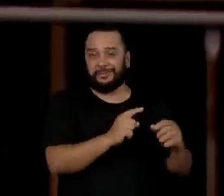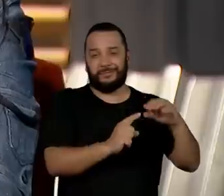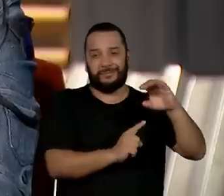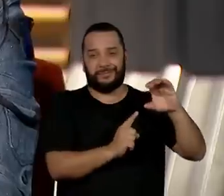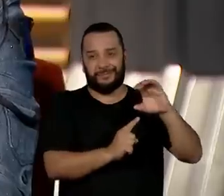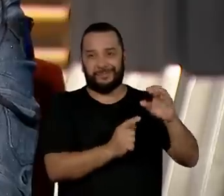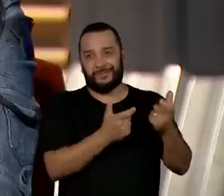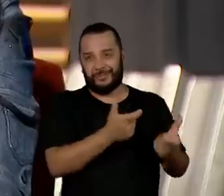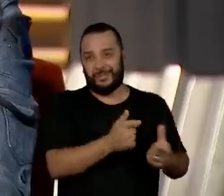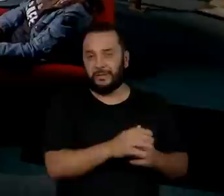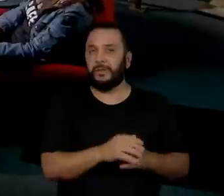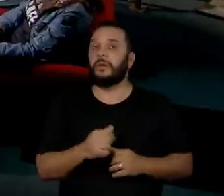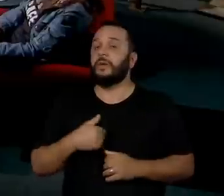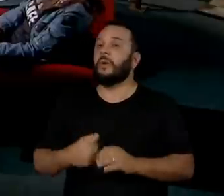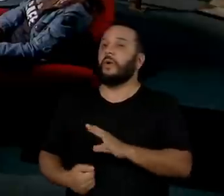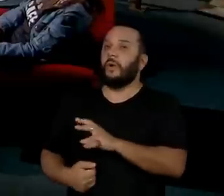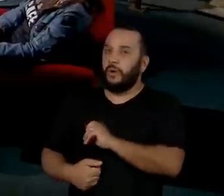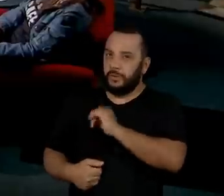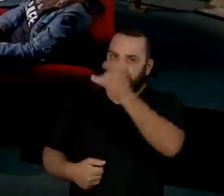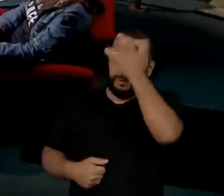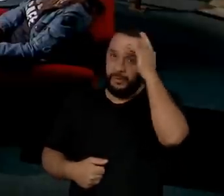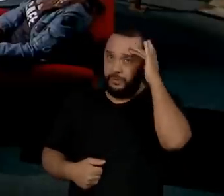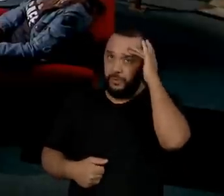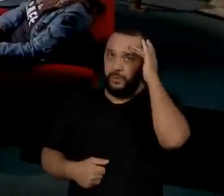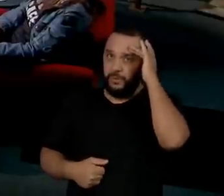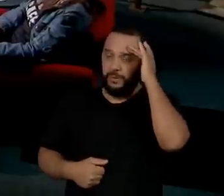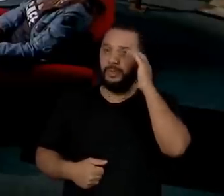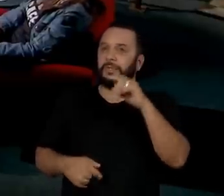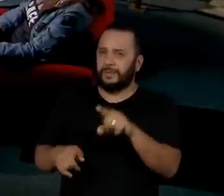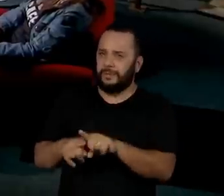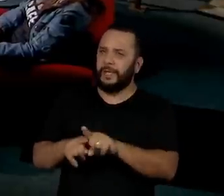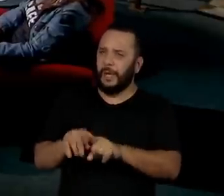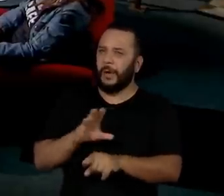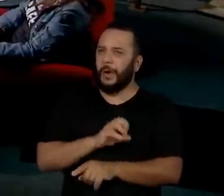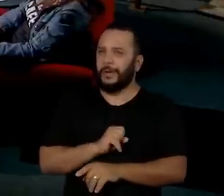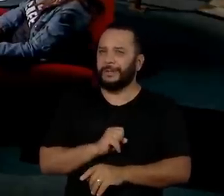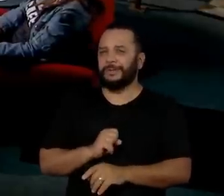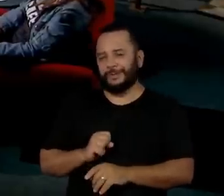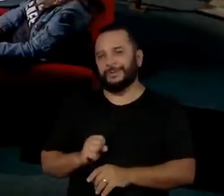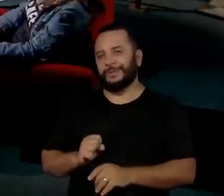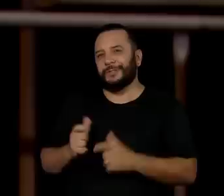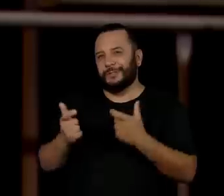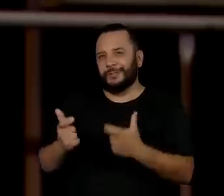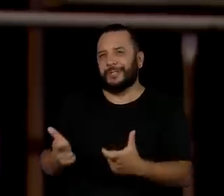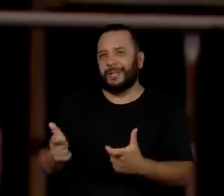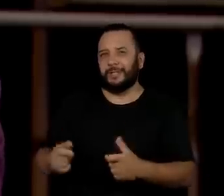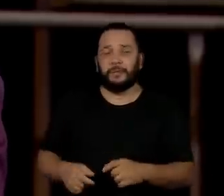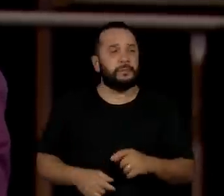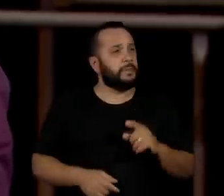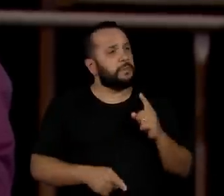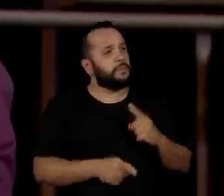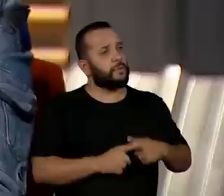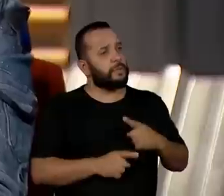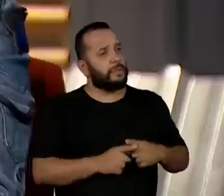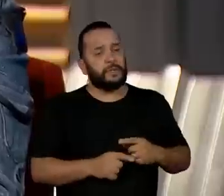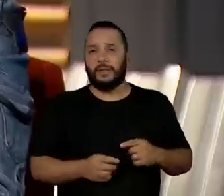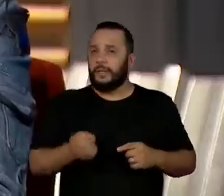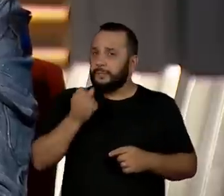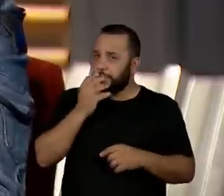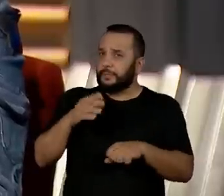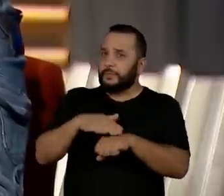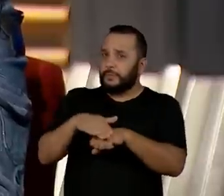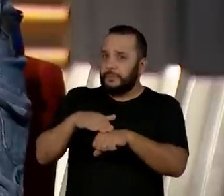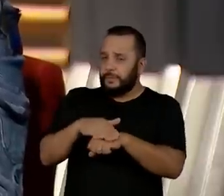Eu gosto de gente eu até às vezes gosto de um chato eu gosto é porque Janaína para conversar